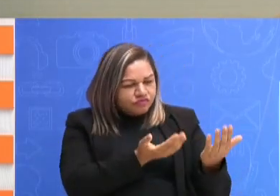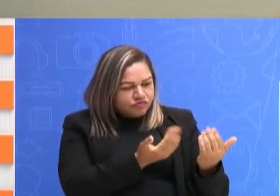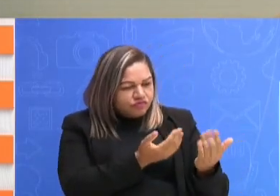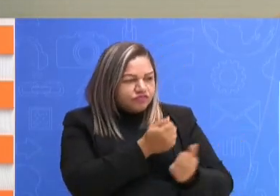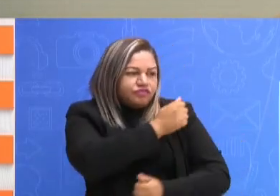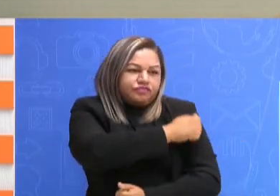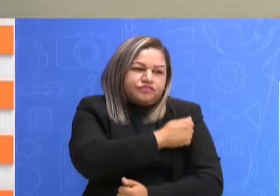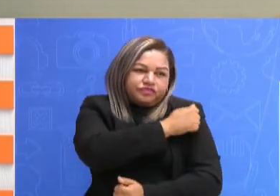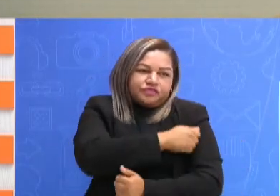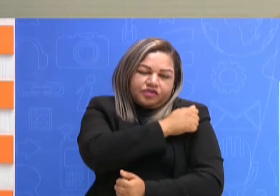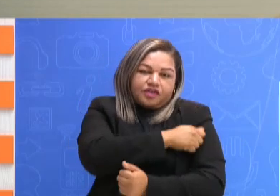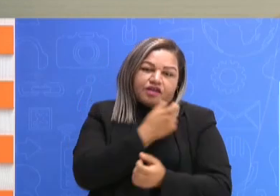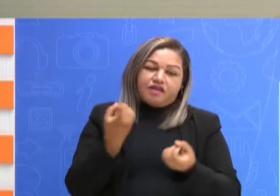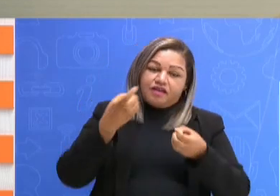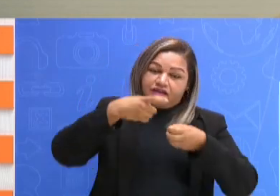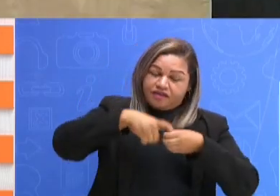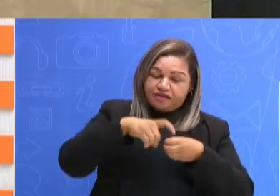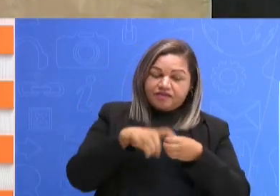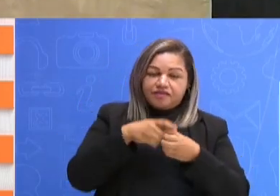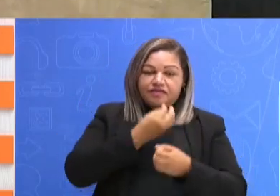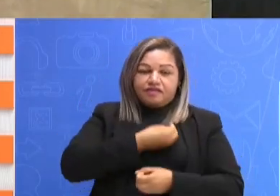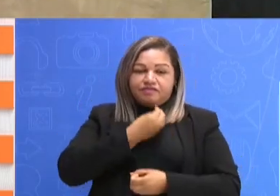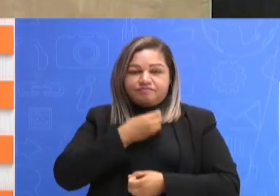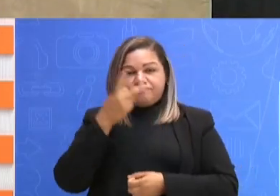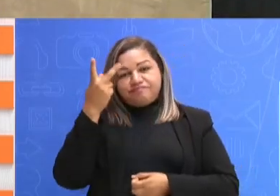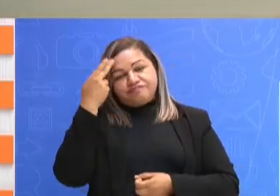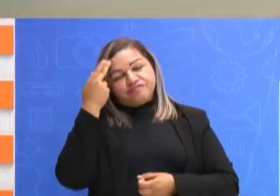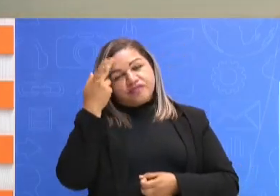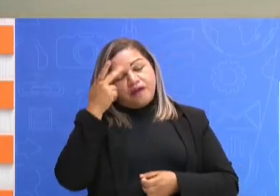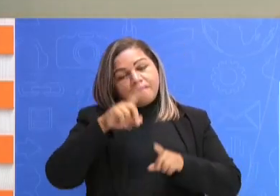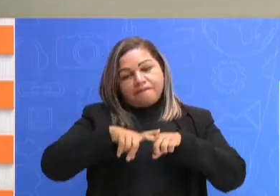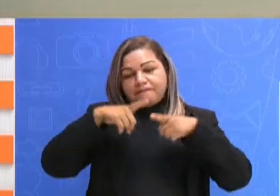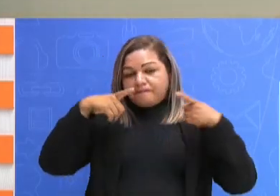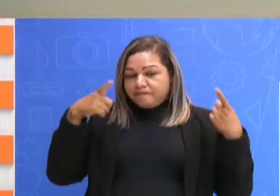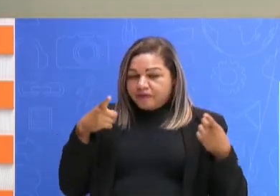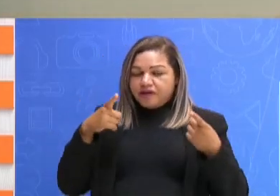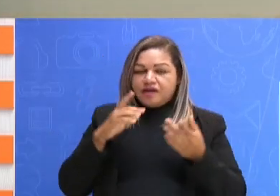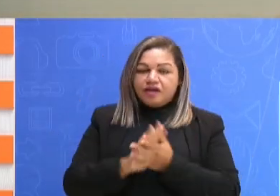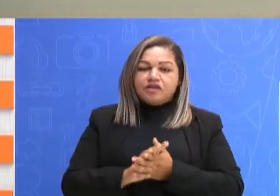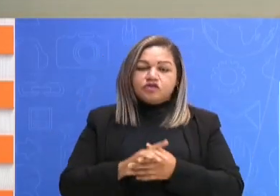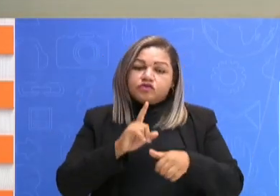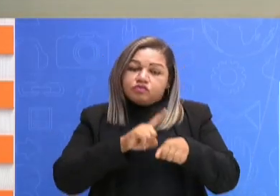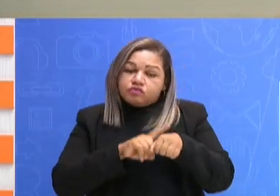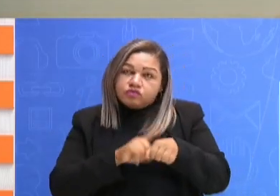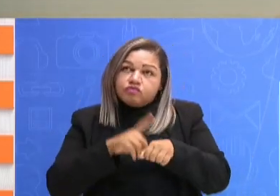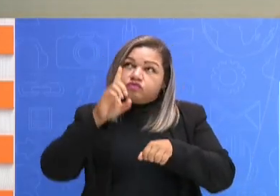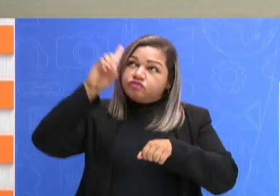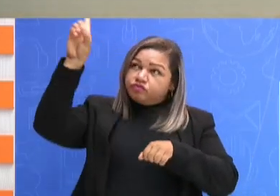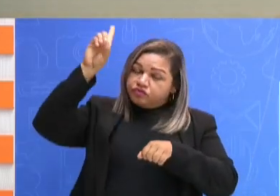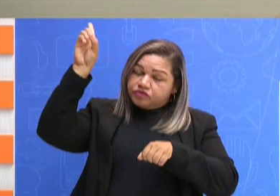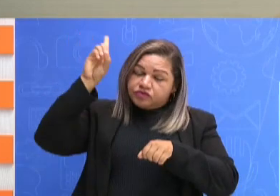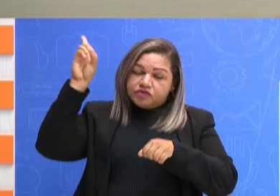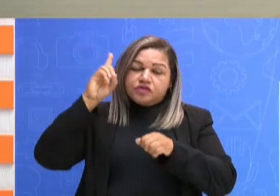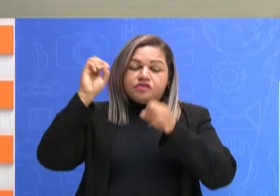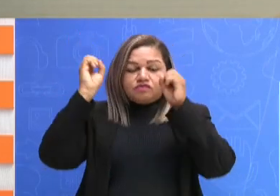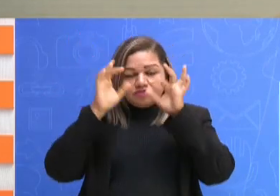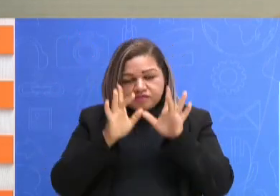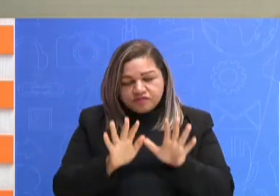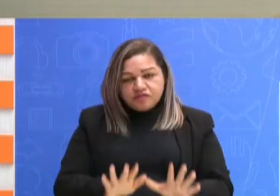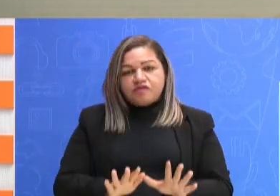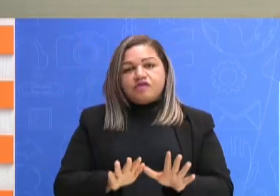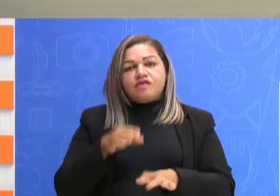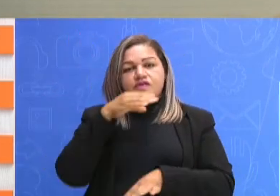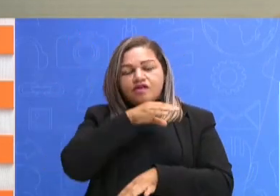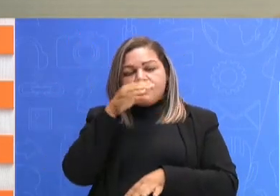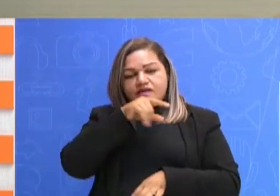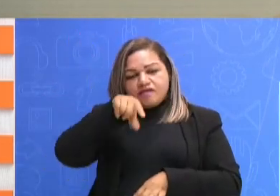nossos alunos, para tentar voltar à vida normal. Mas, tudo no seu devido tempo, e Deus, com certeza, irá nos abençoar, e